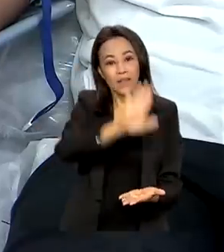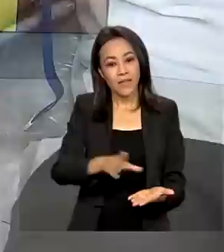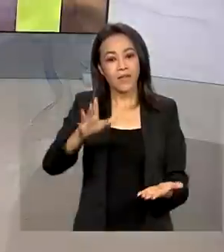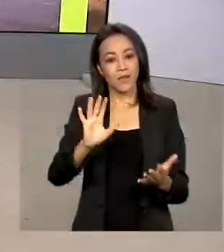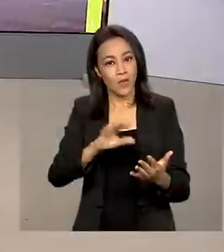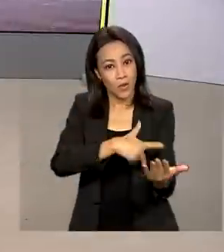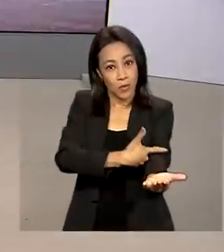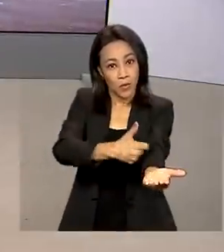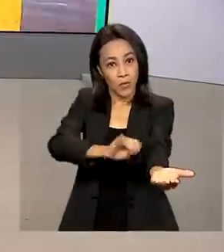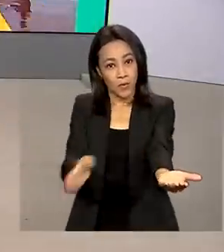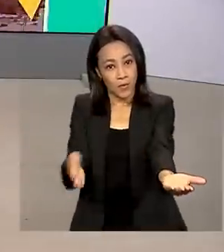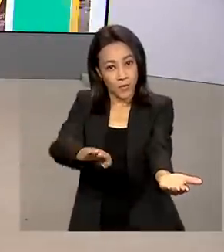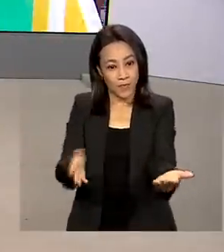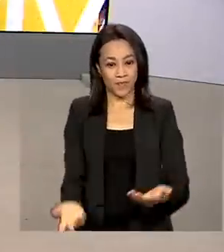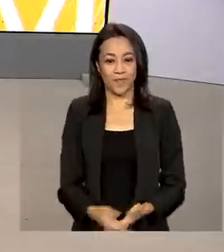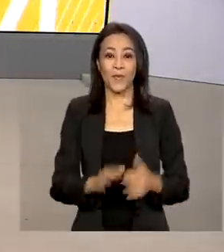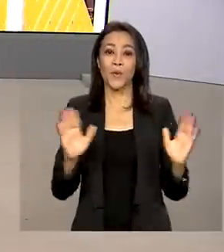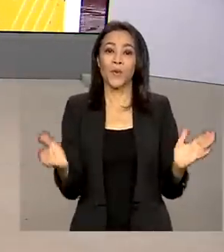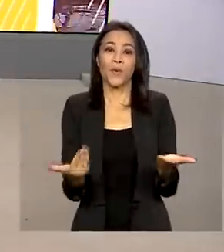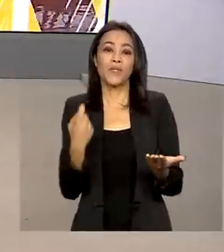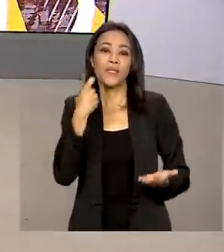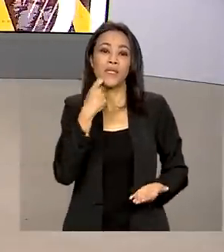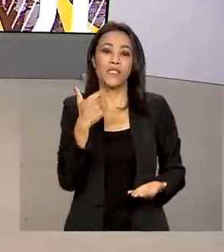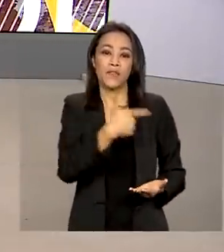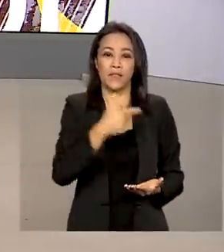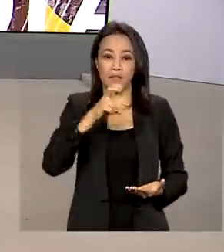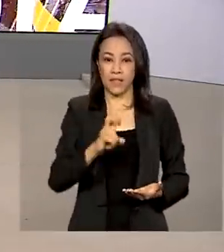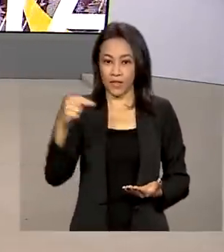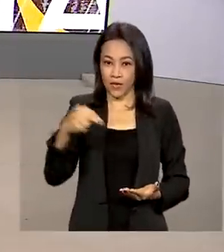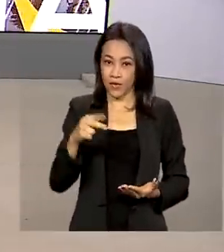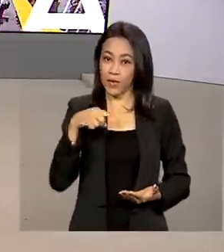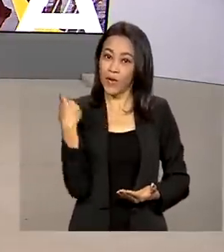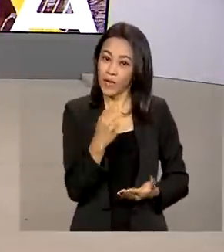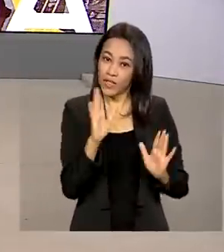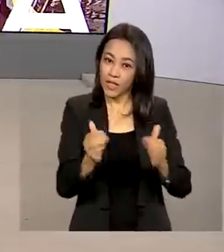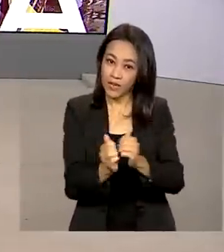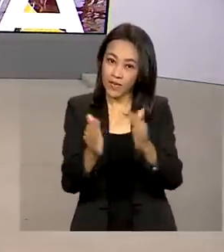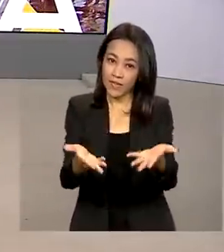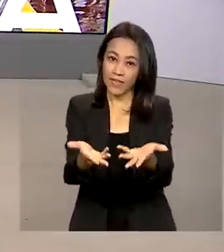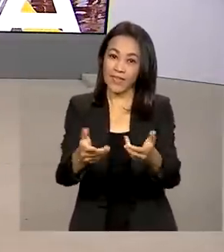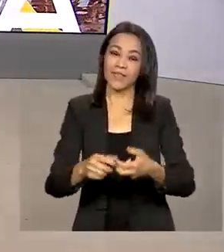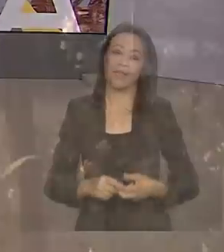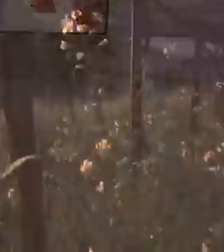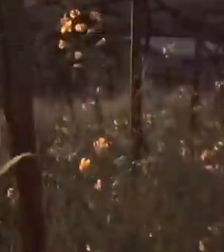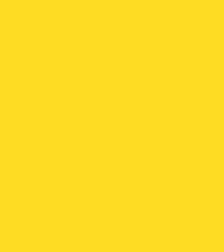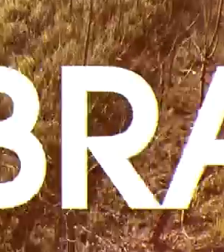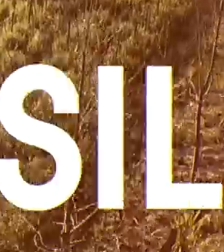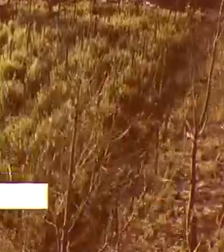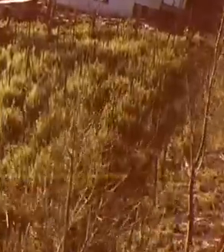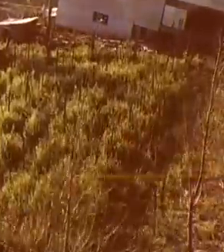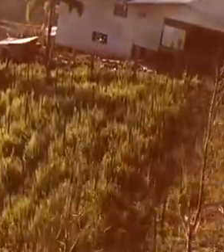Sangue. Sexta-feira, 25 de novembro. O Brasil em Dia já está no ar.